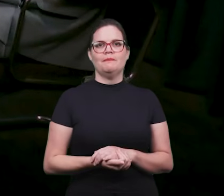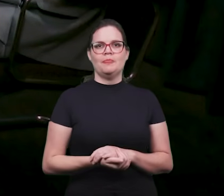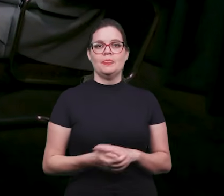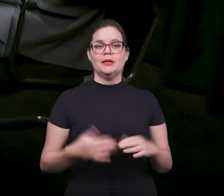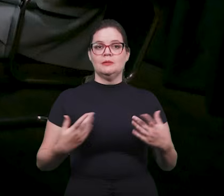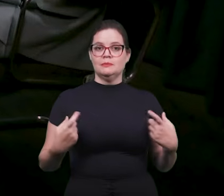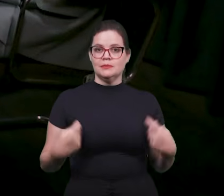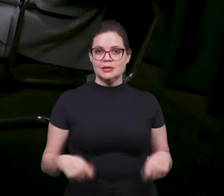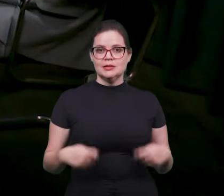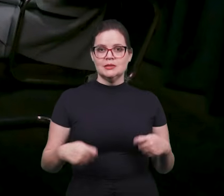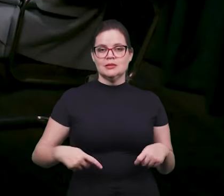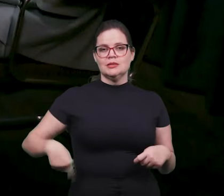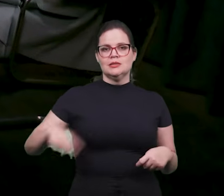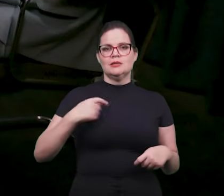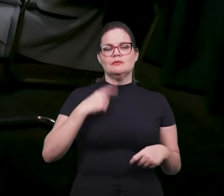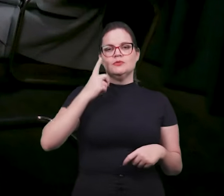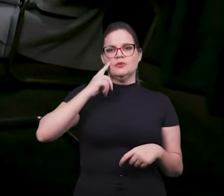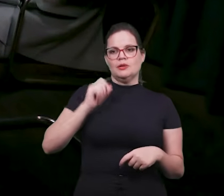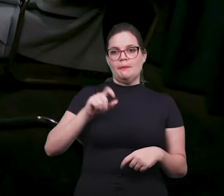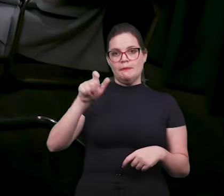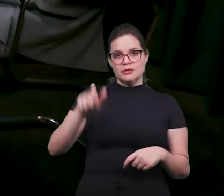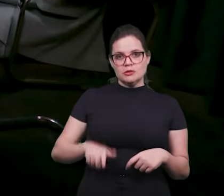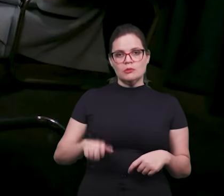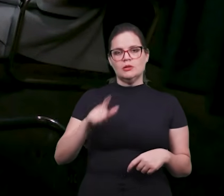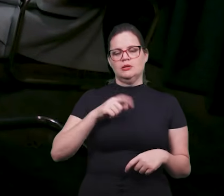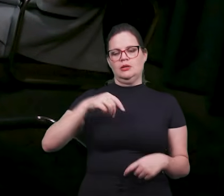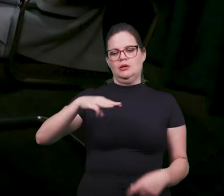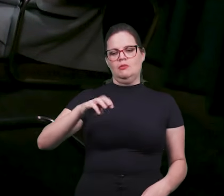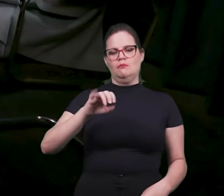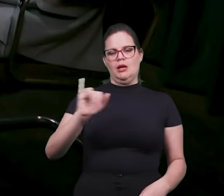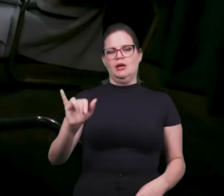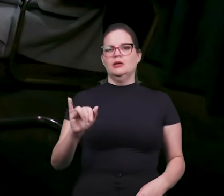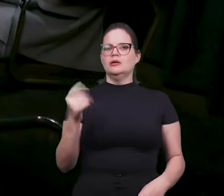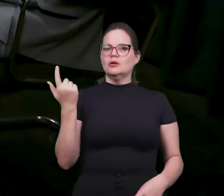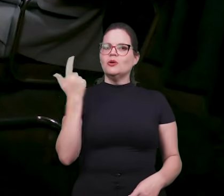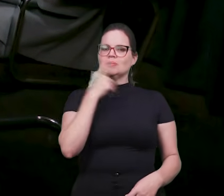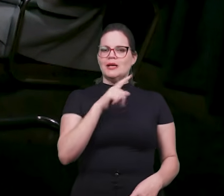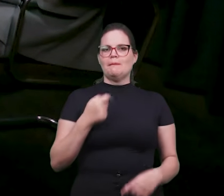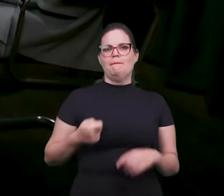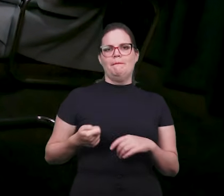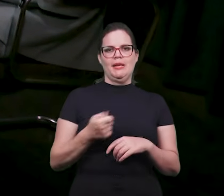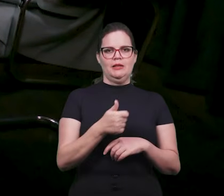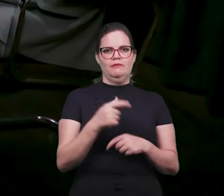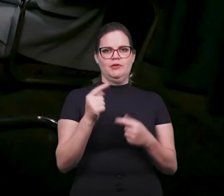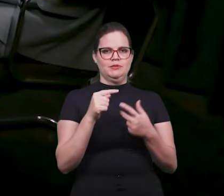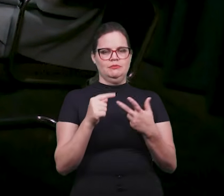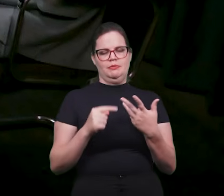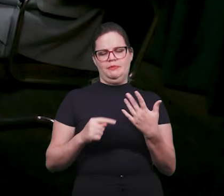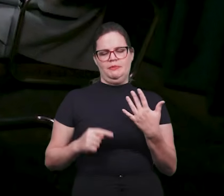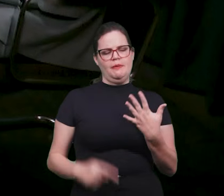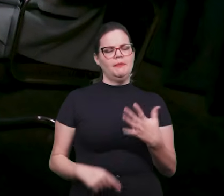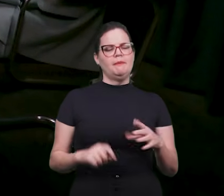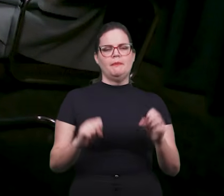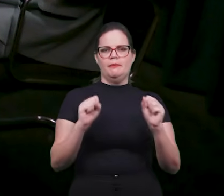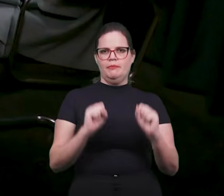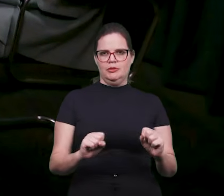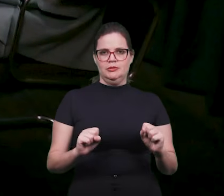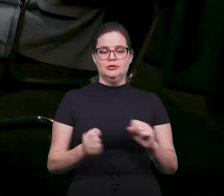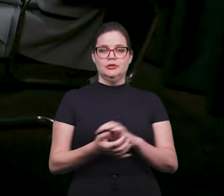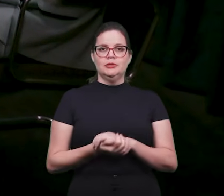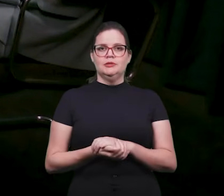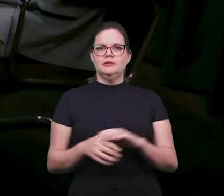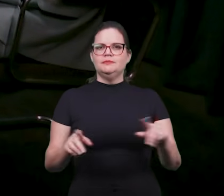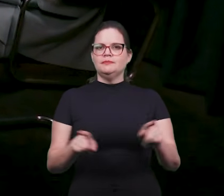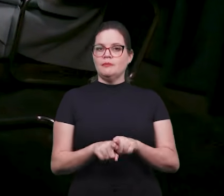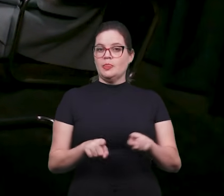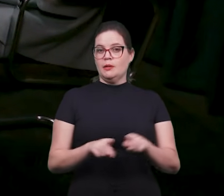divulgar. Então é isso, precisamos. Então o empresário, quando ele se formaliza, ele tem acesso a muitos e muitos benefícios. E